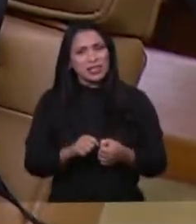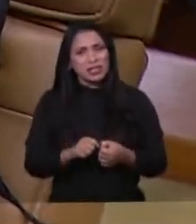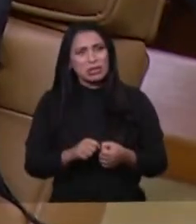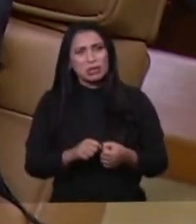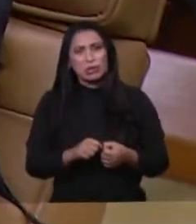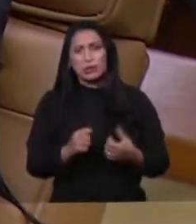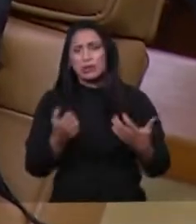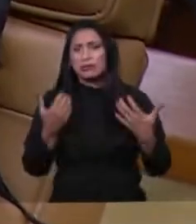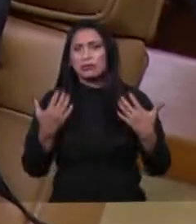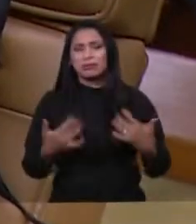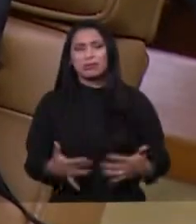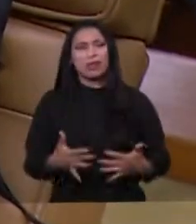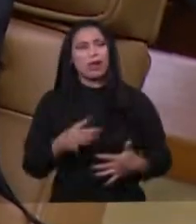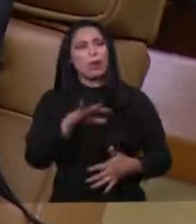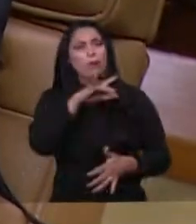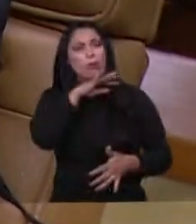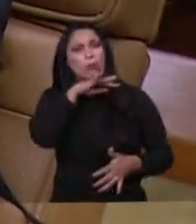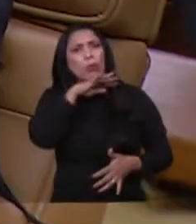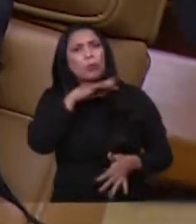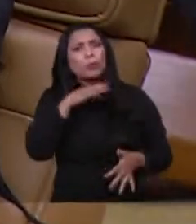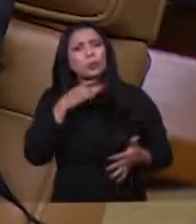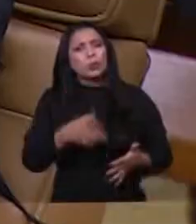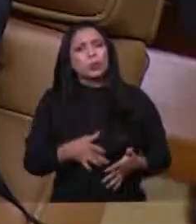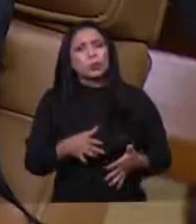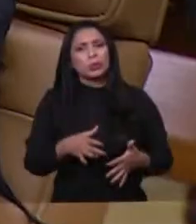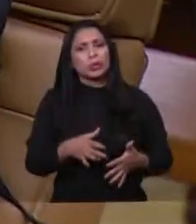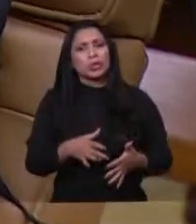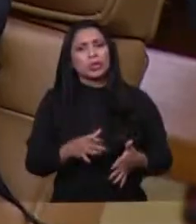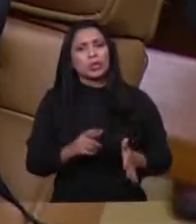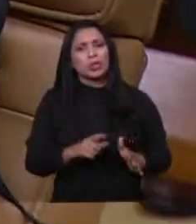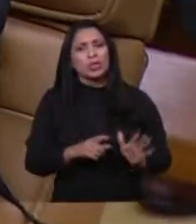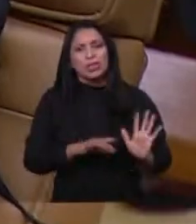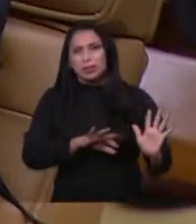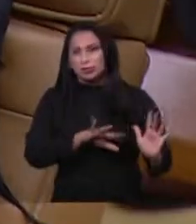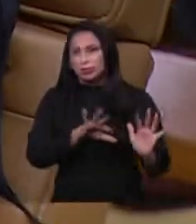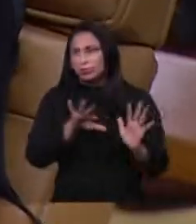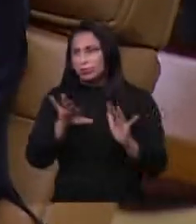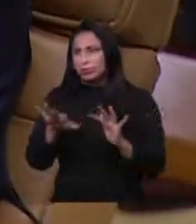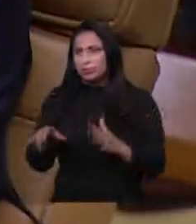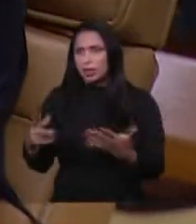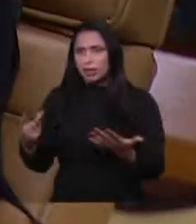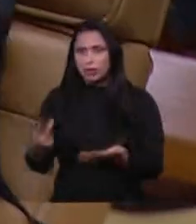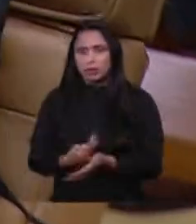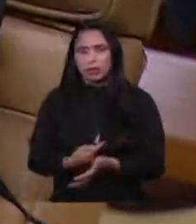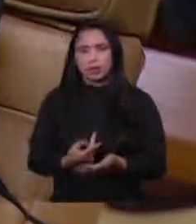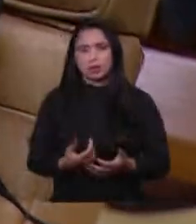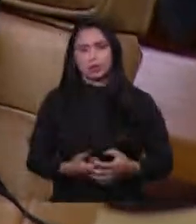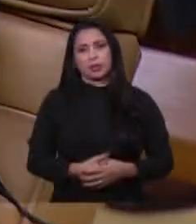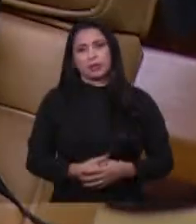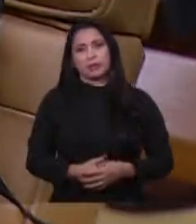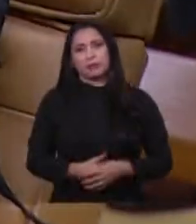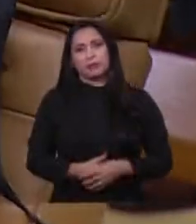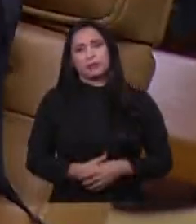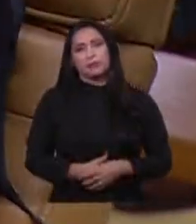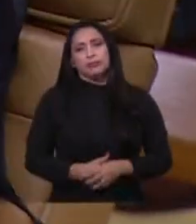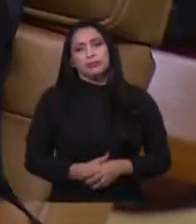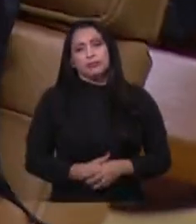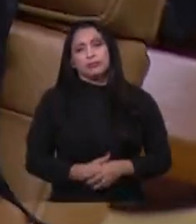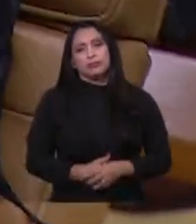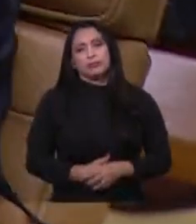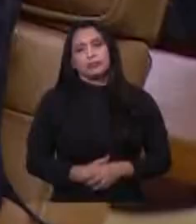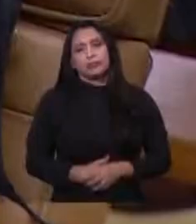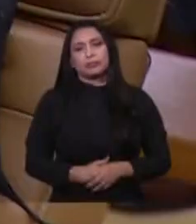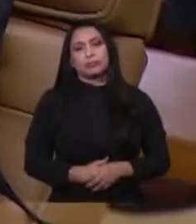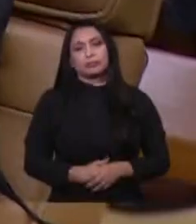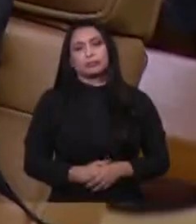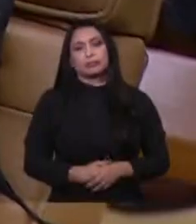nefasta de produzir aquele quadro sem retoques que produziu. Feitas essas observações,